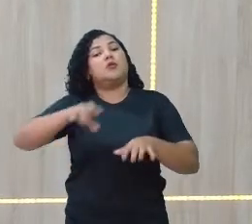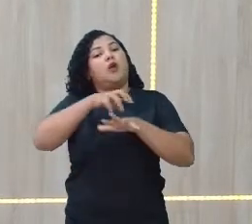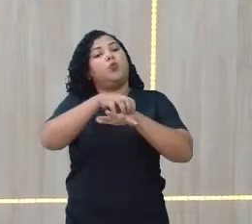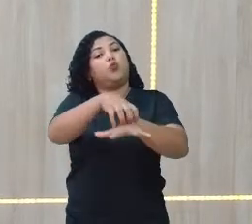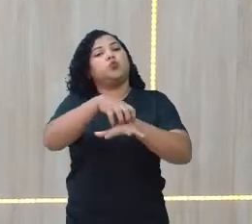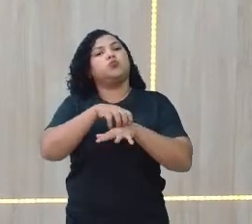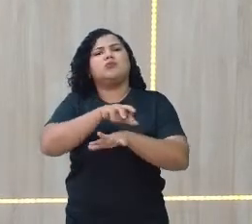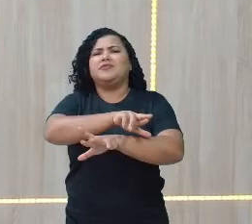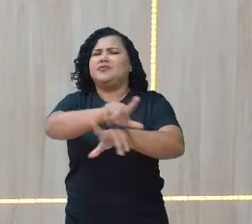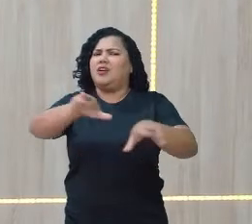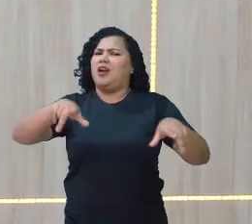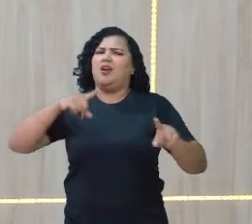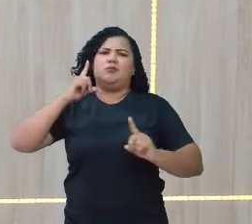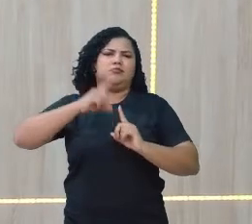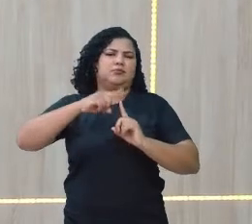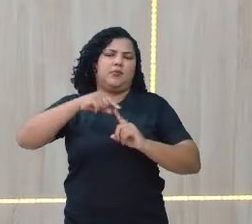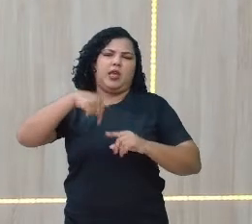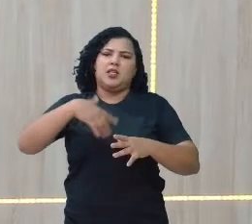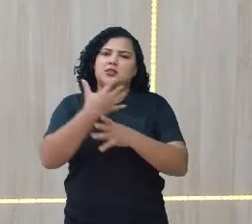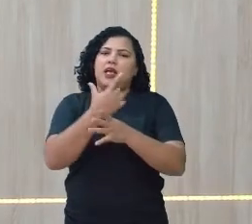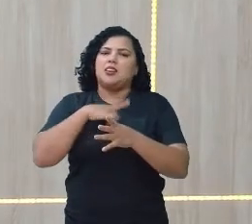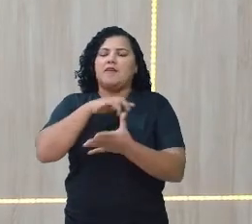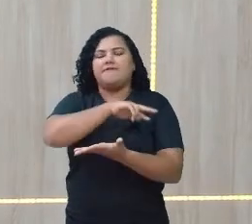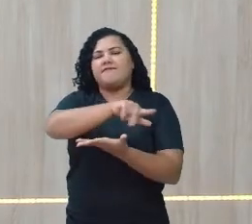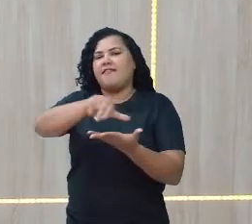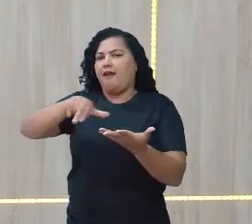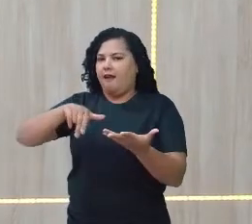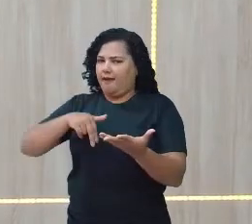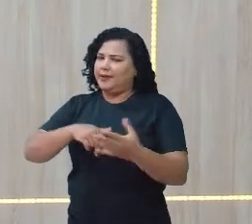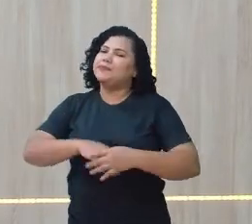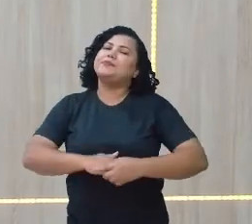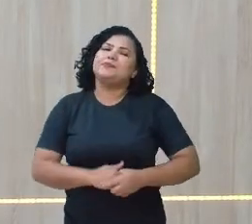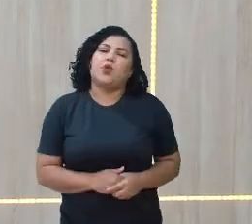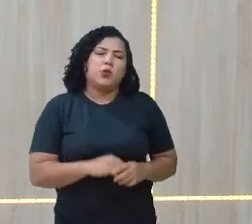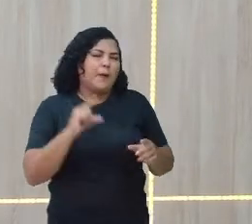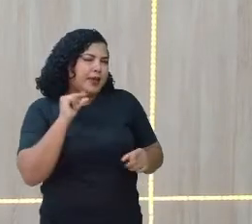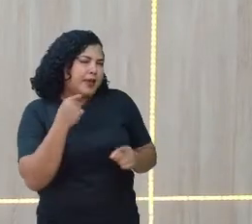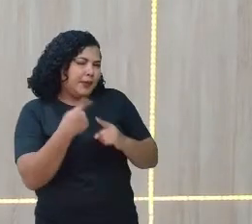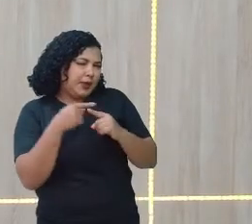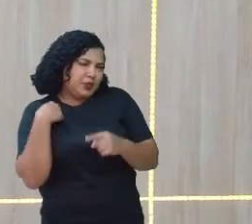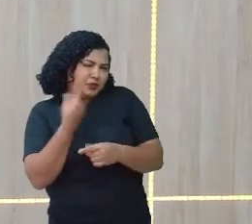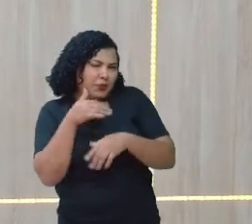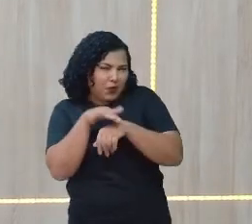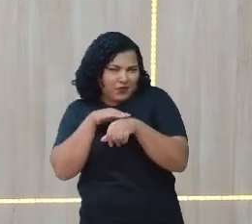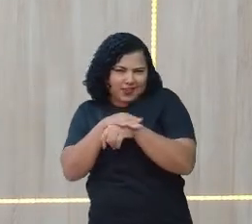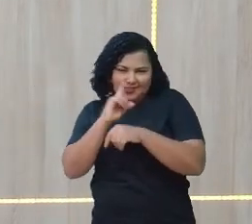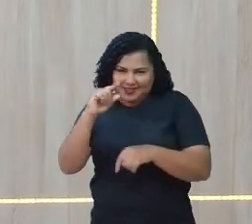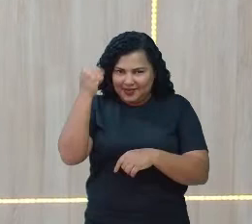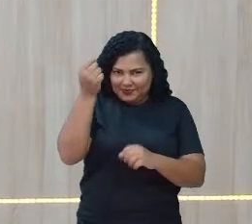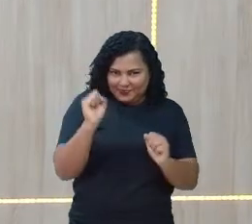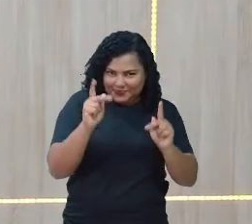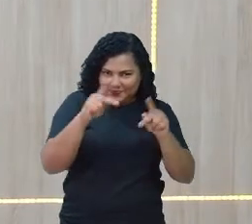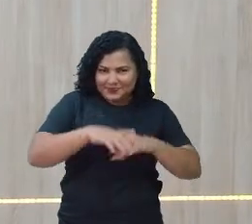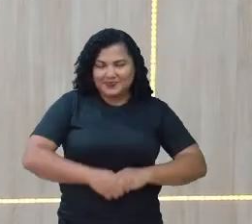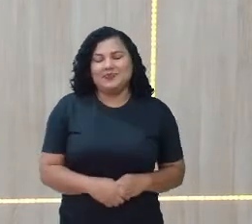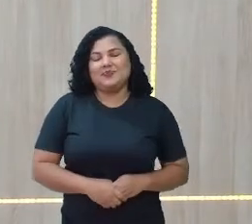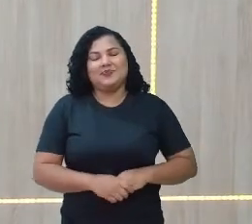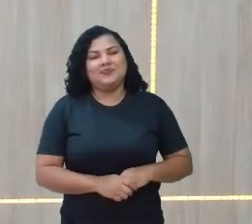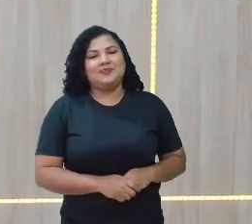nossa cidade tem uma pequena diversidade, eu digo pequeno, que é o que nós vamos discutir daqui a pouquinho, né?